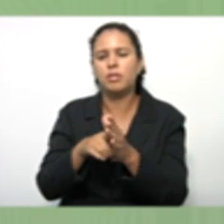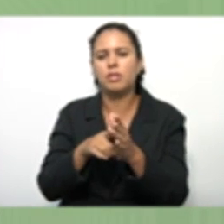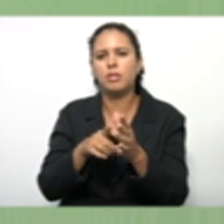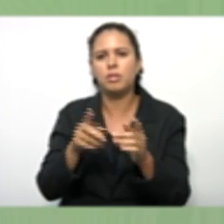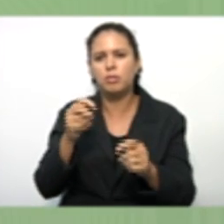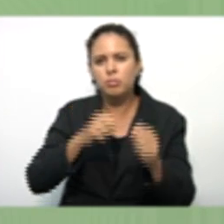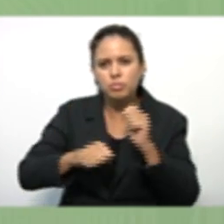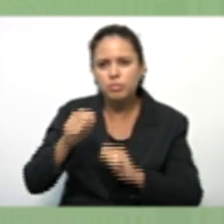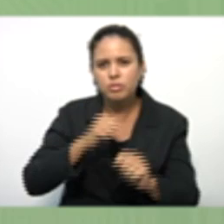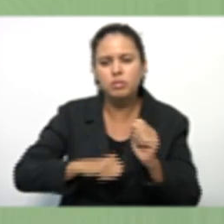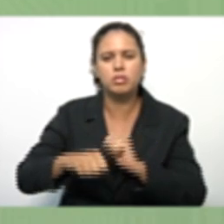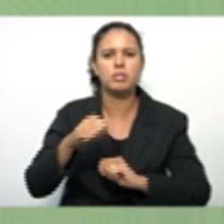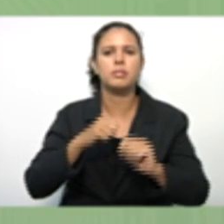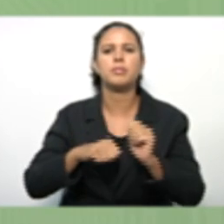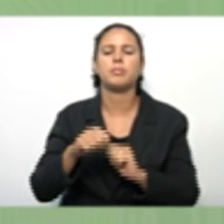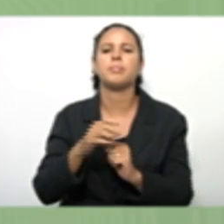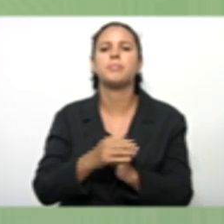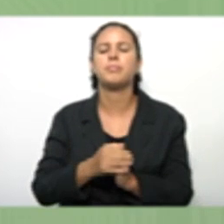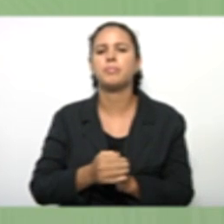controlar